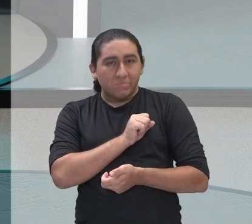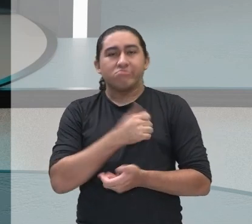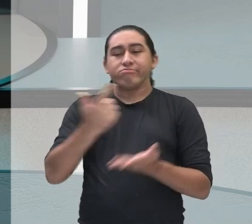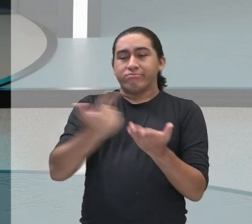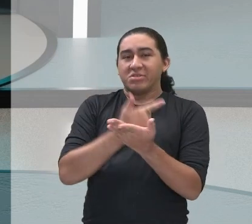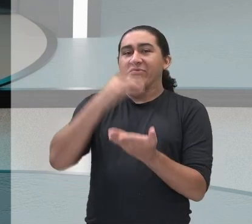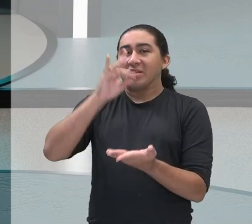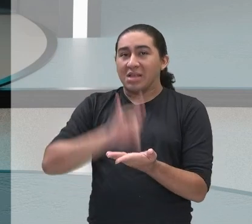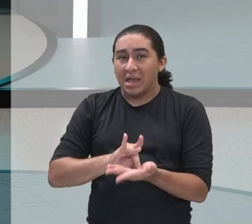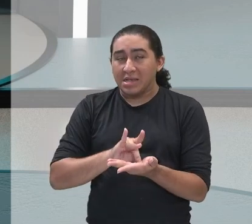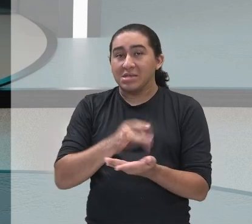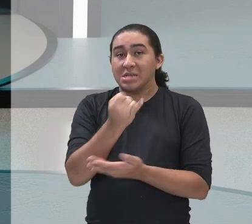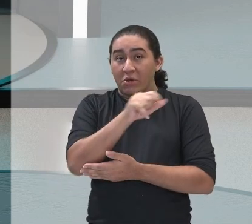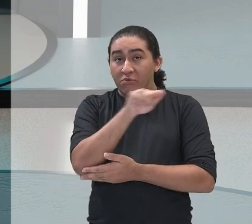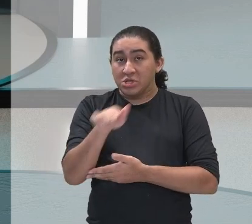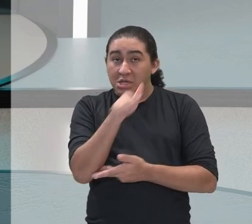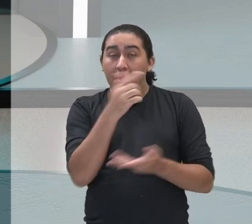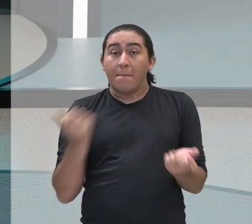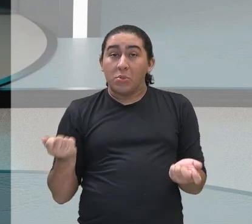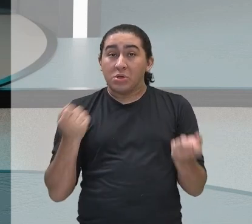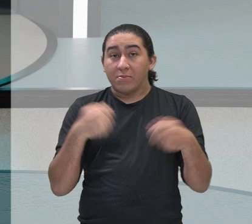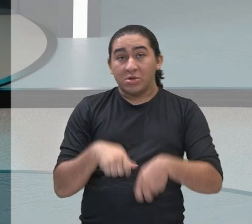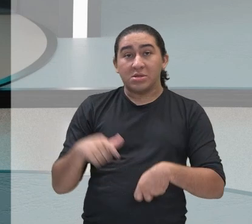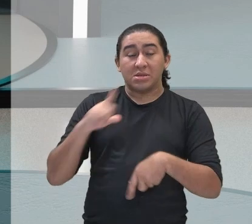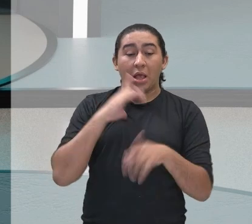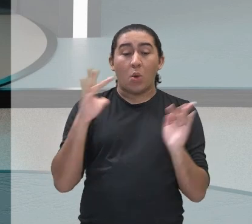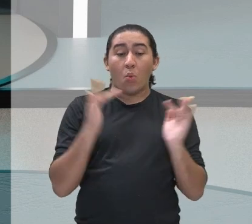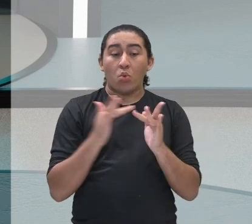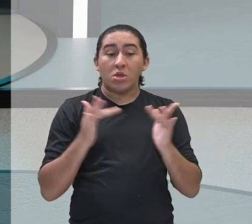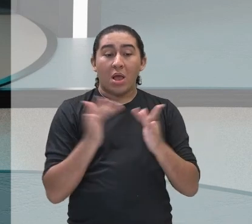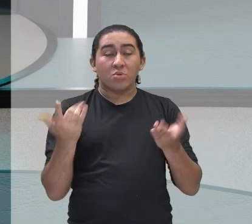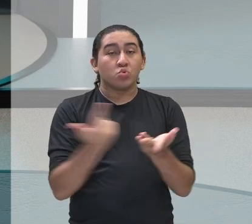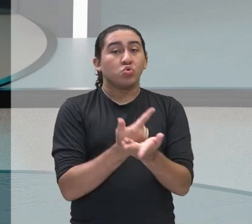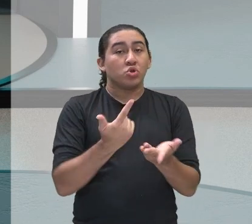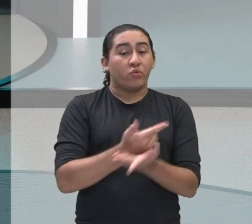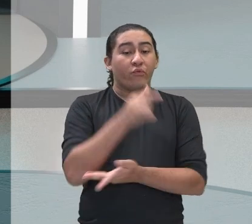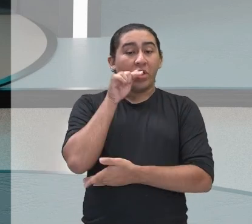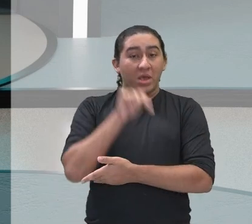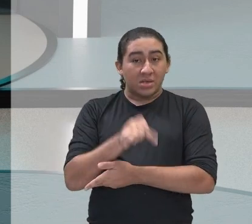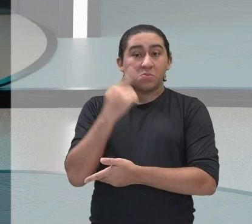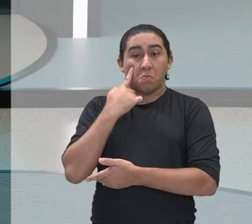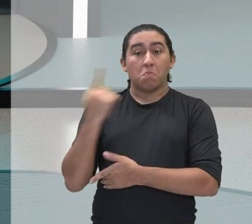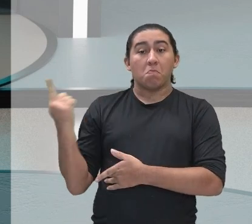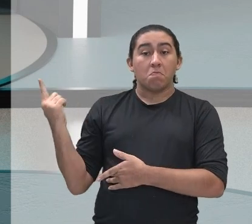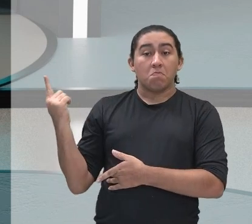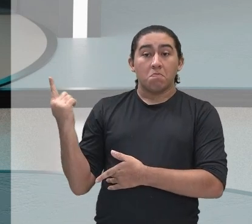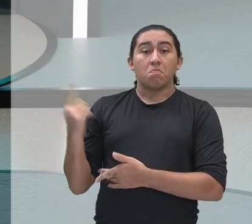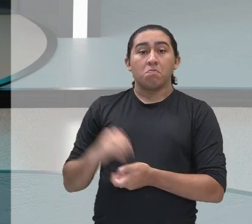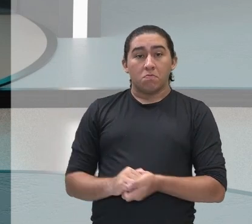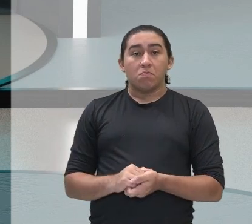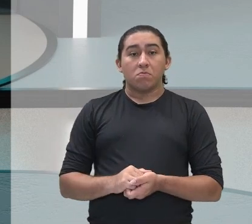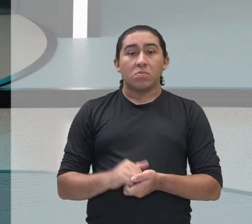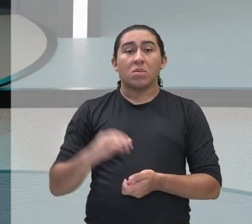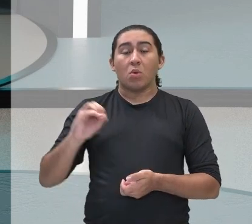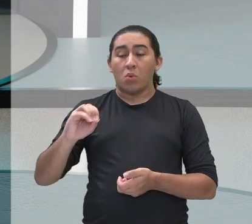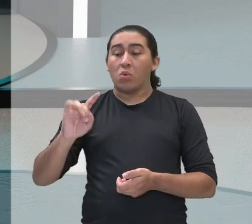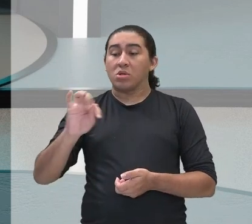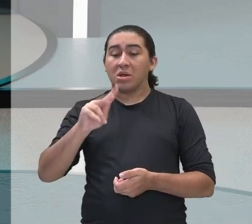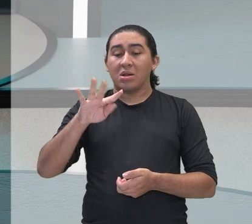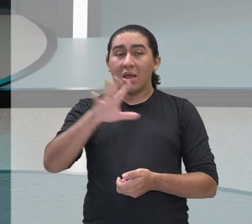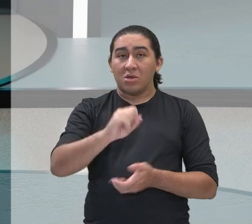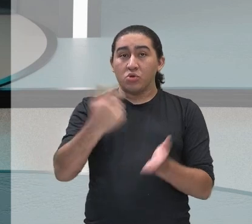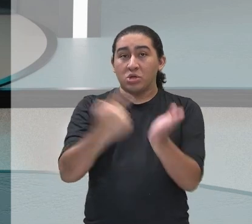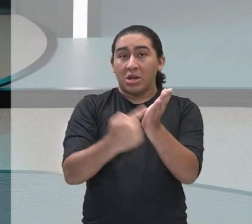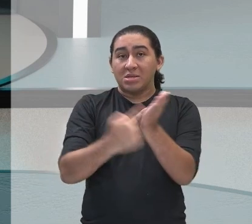O dia que vocês puderem ter acesso a esse livro, o Tratado da Terra do